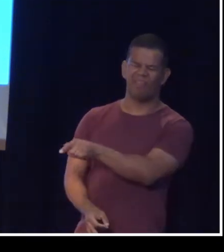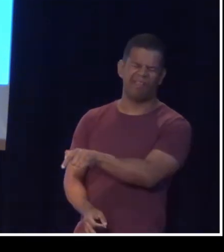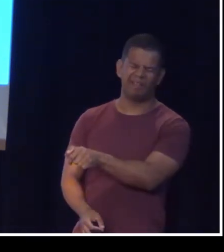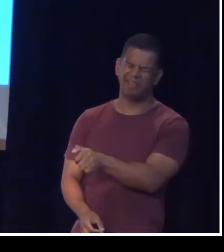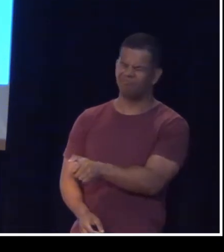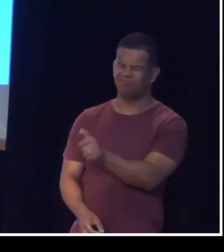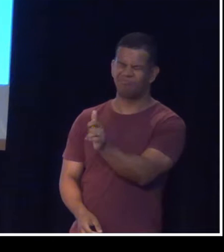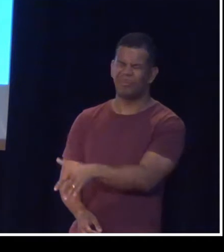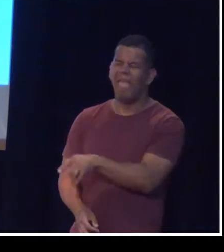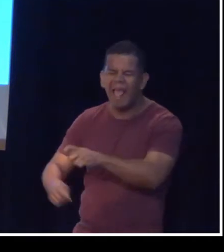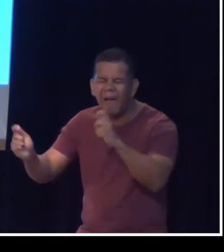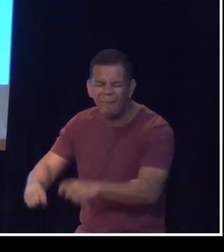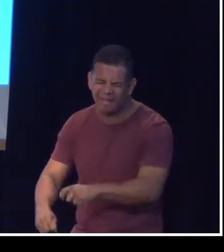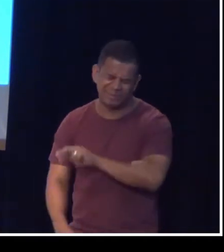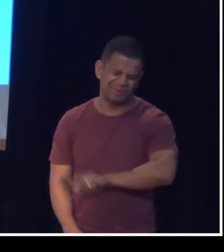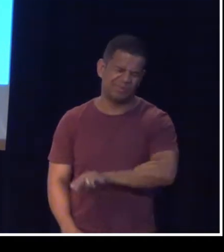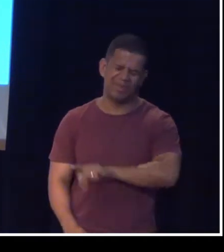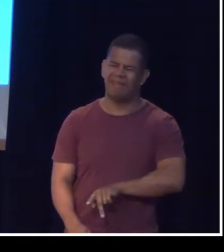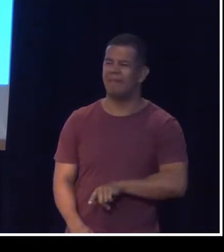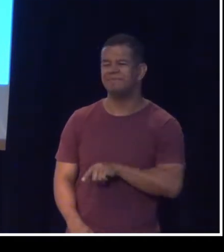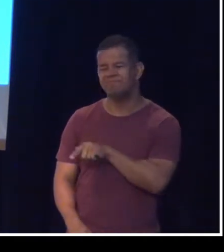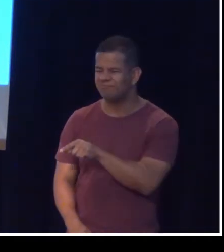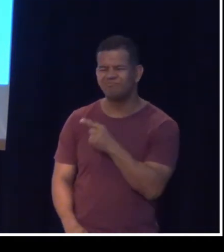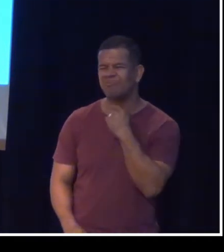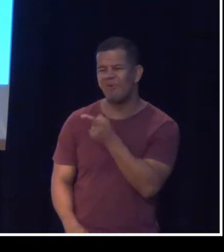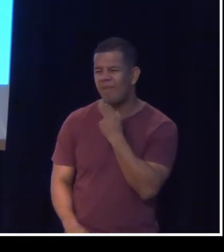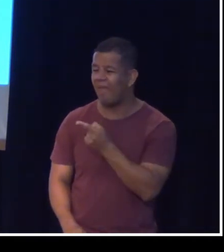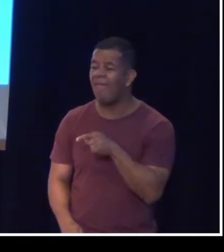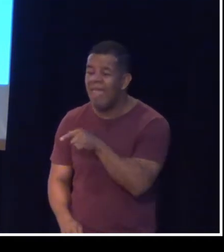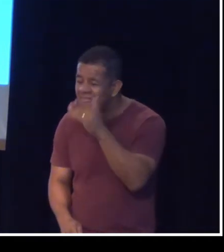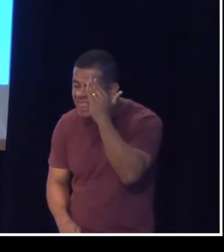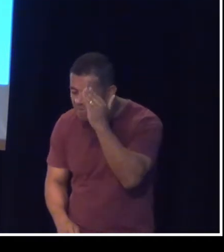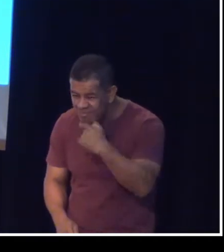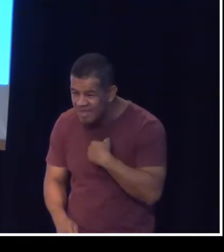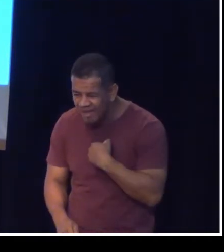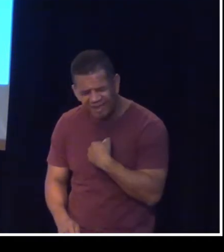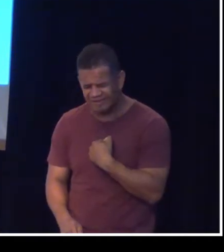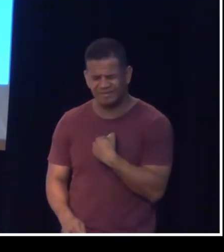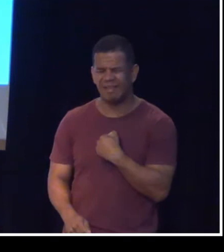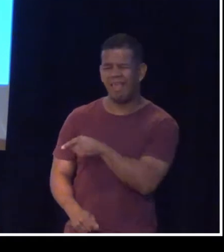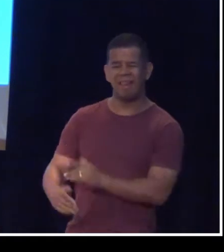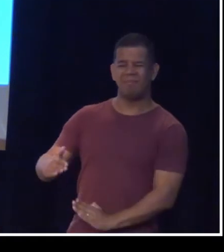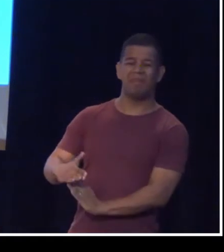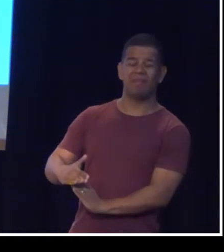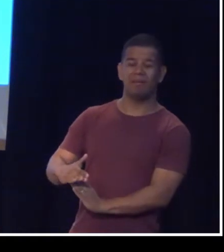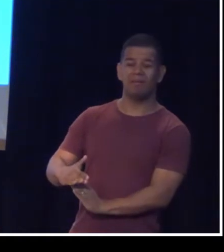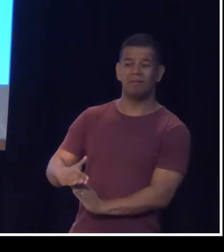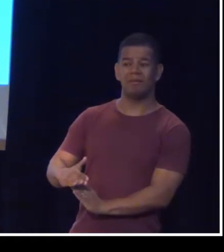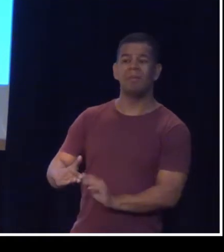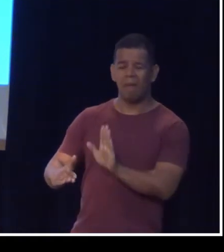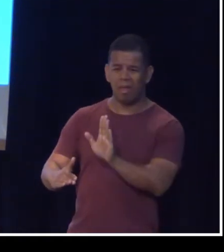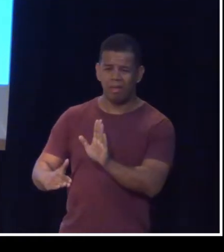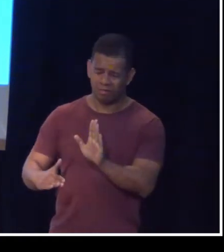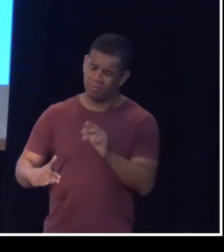a capacidade de me entender porque ela tem algum tipo de limitação. Só que eu nunca pergunto se essa limitação é